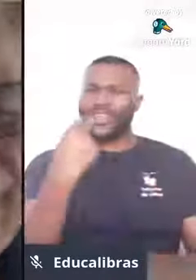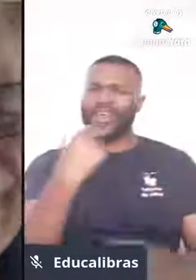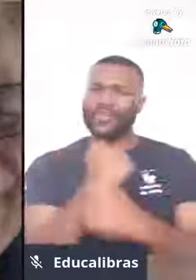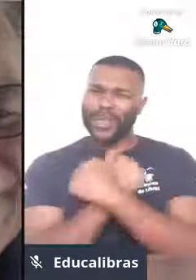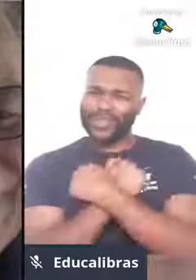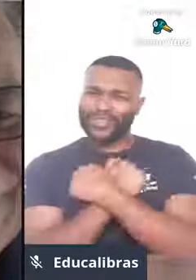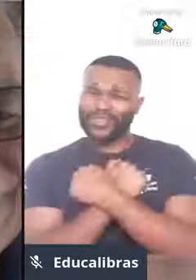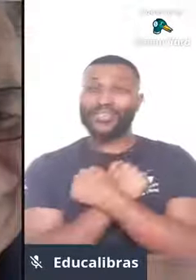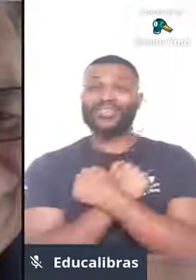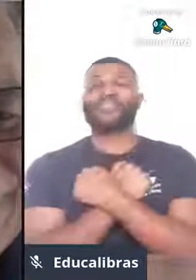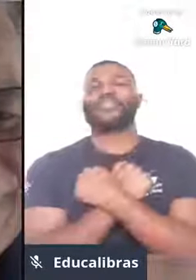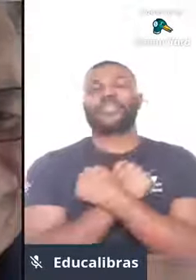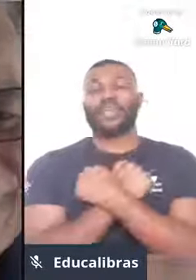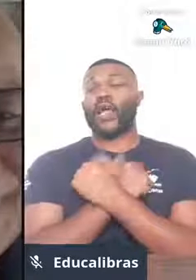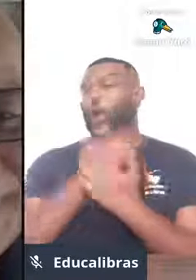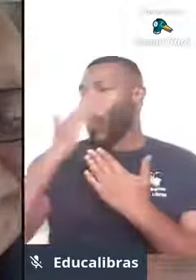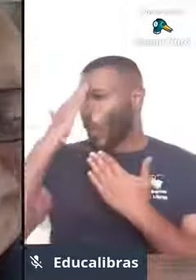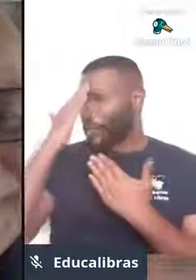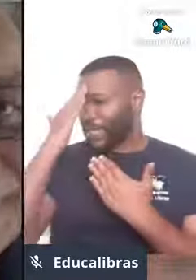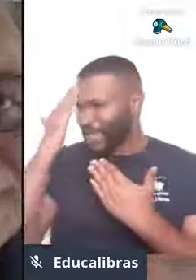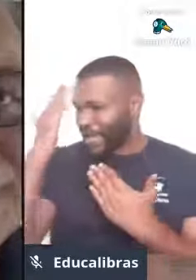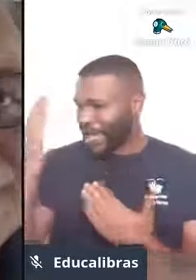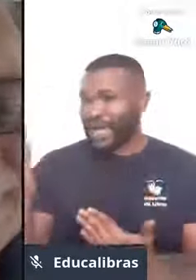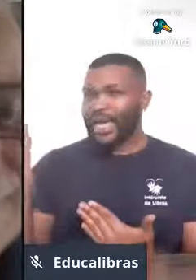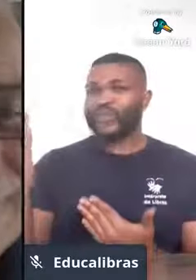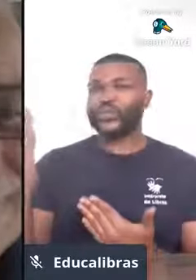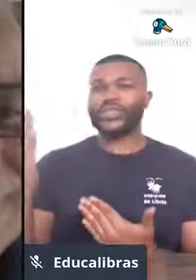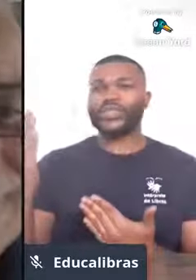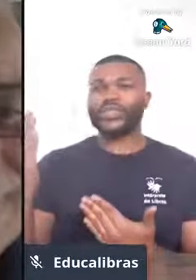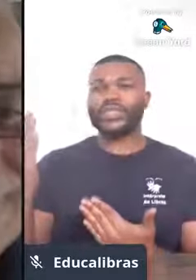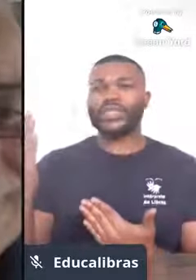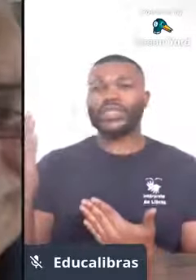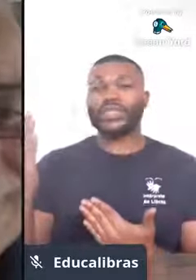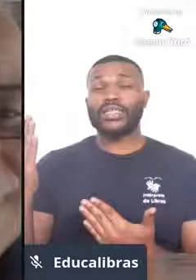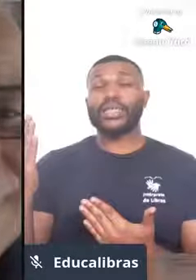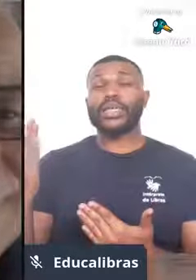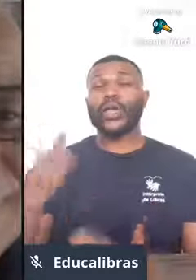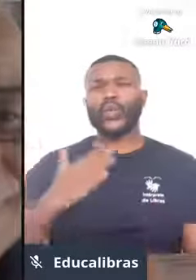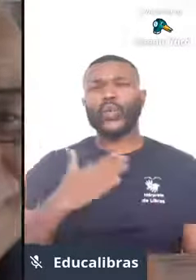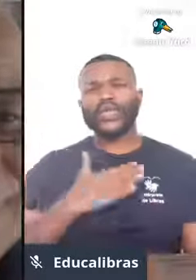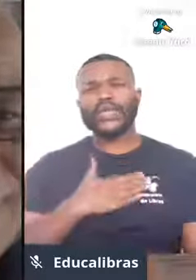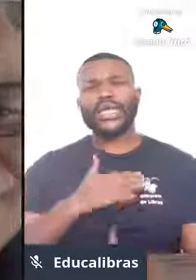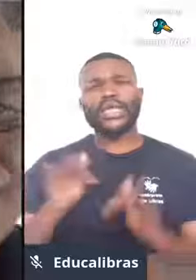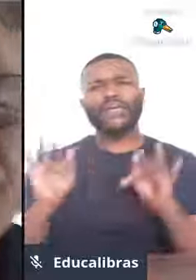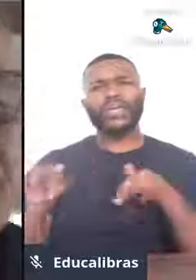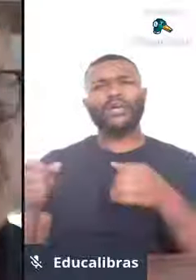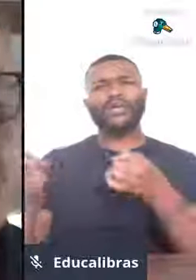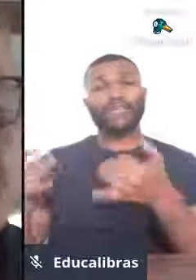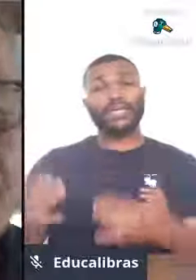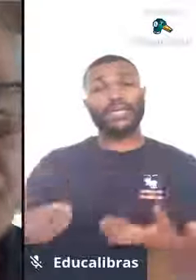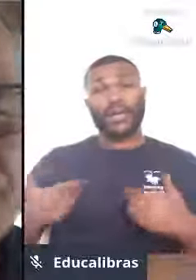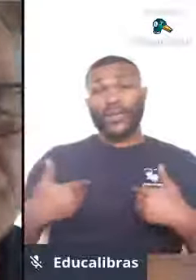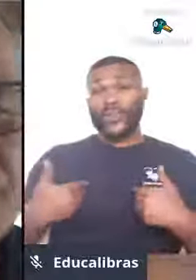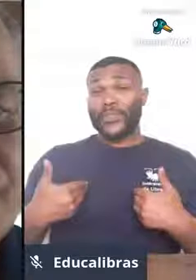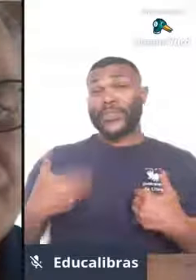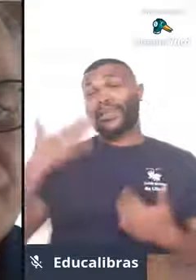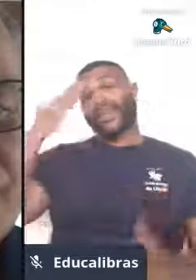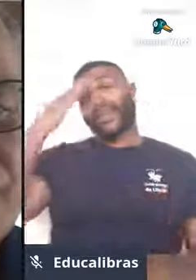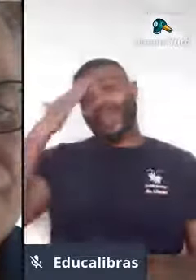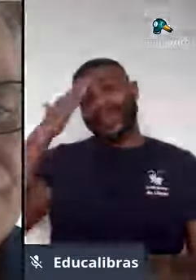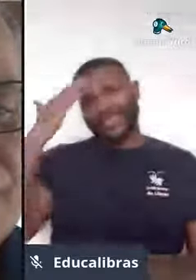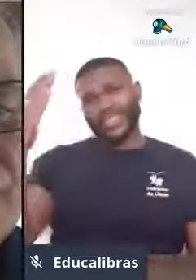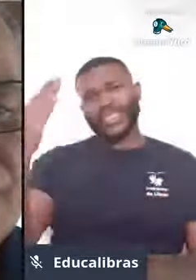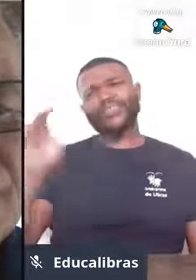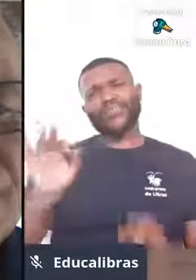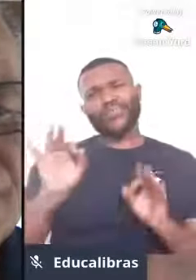Roberto, olha, muito obrigado. Obrigado, eu gostei das palavras aí finais com relação a mim. Agradeço, é verdade, a gente tem